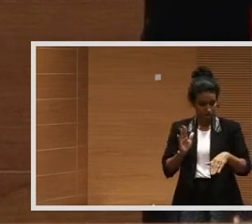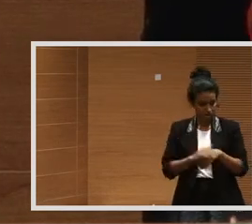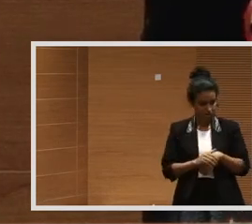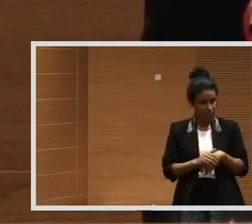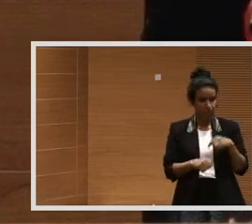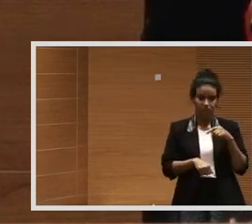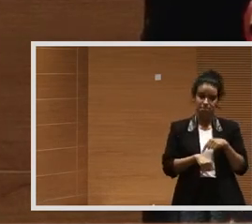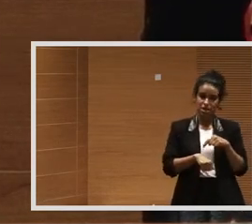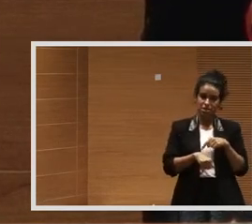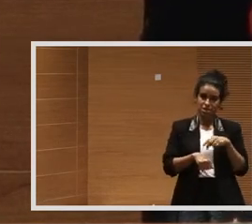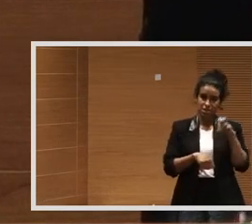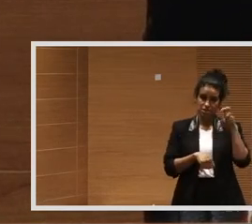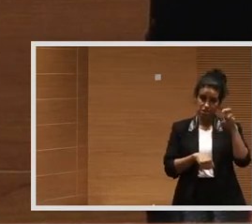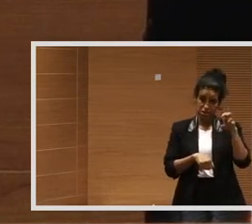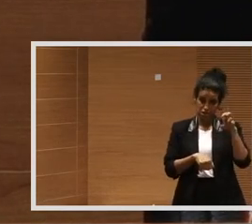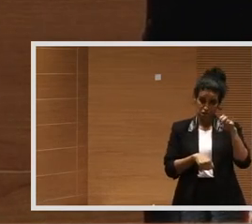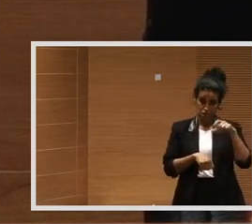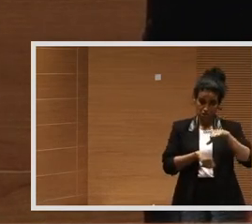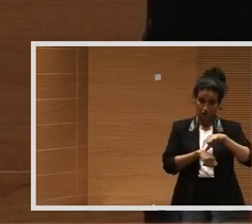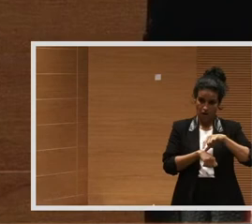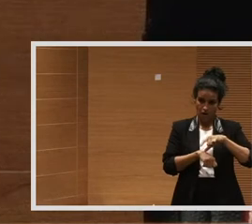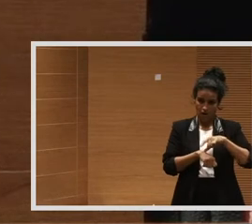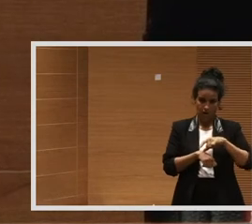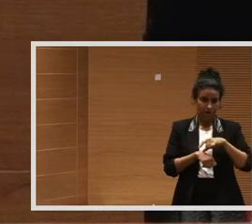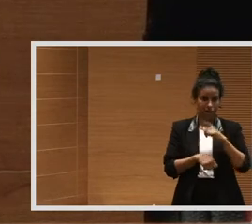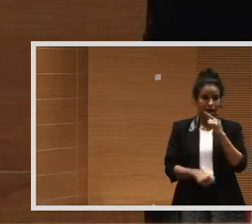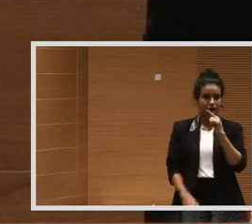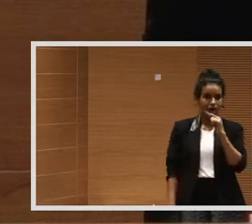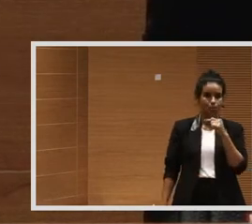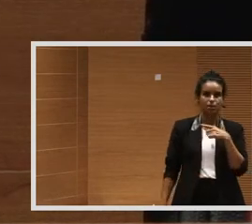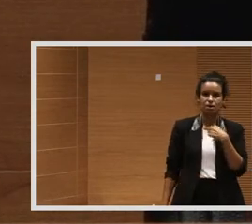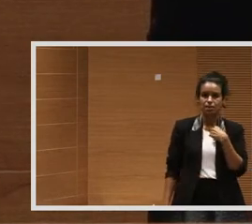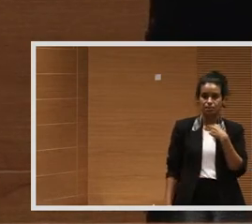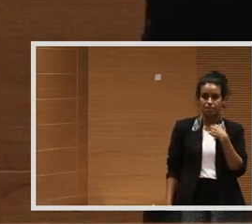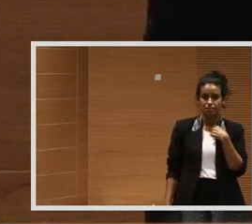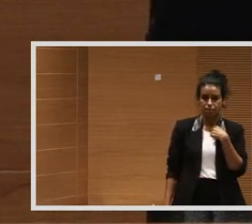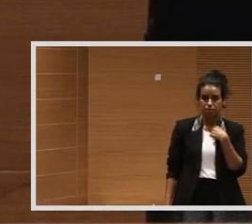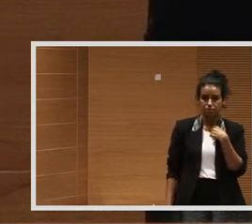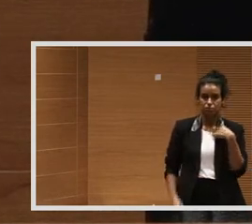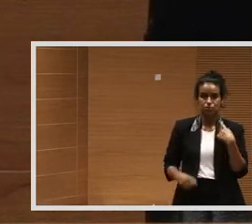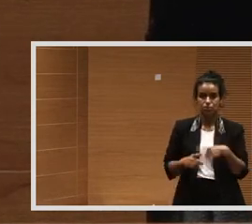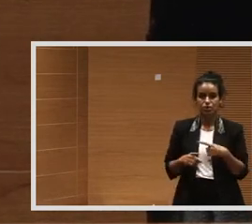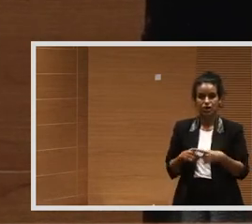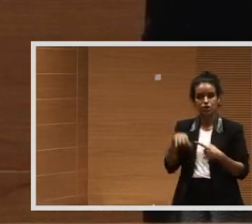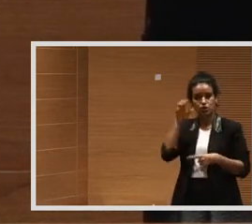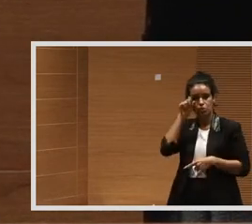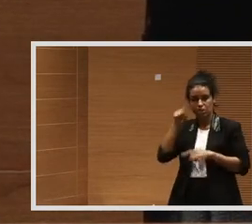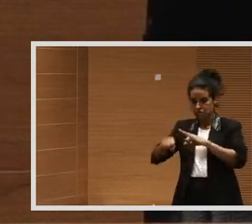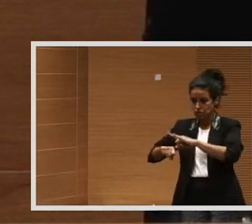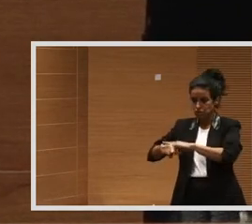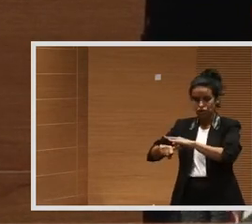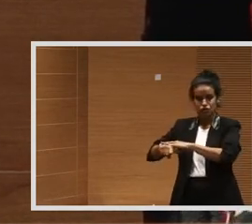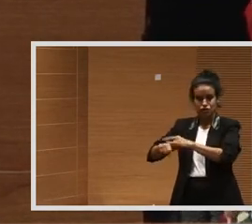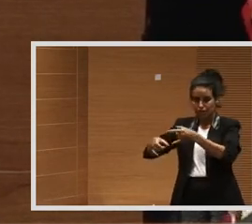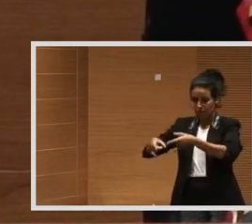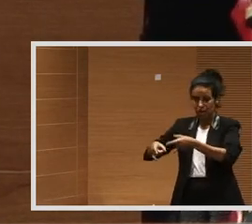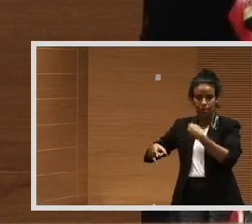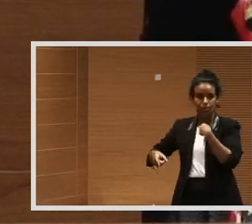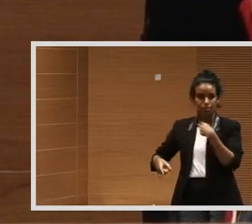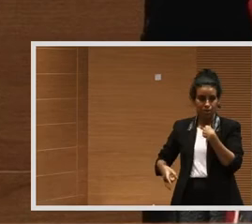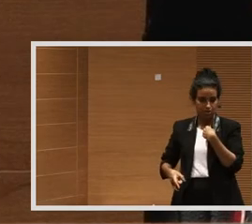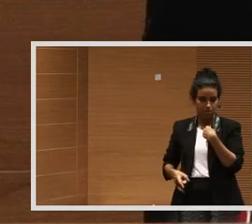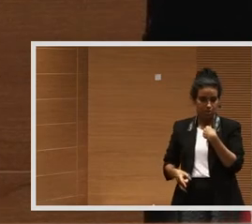das 5 da tarde, não se toma mais água. Tá? Que é para não fazer xixi. Certo? E ainda